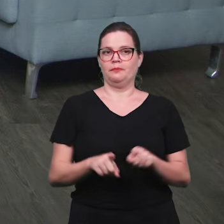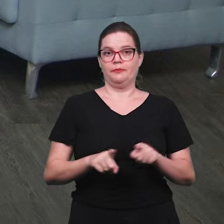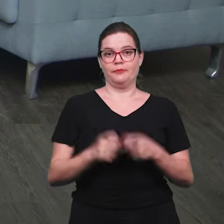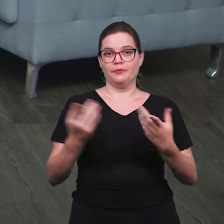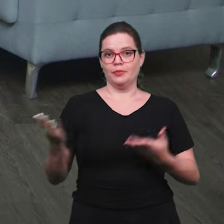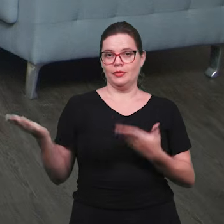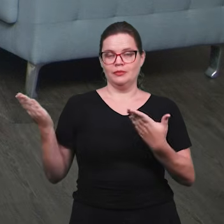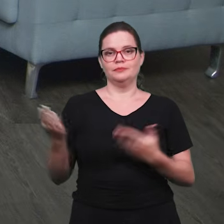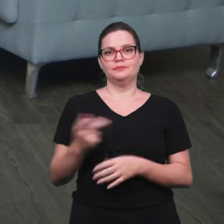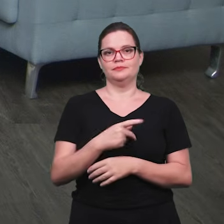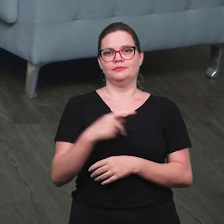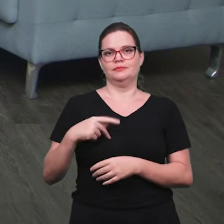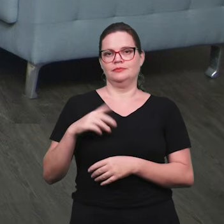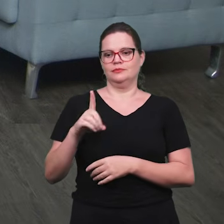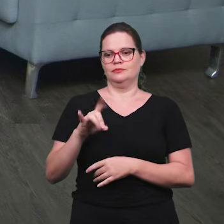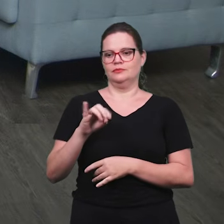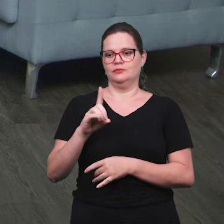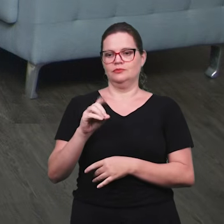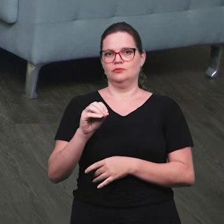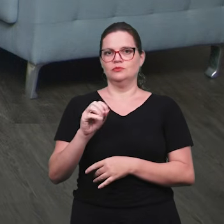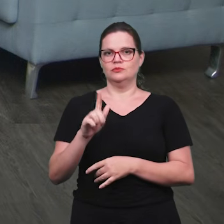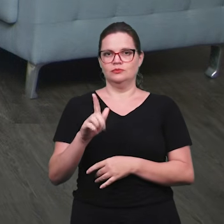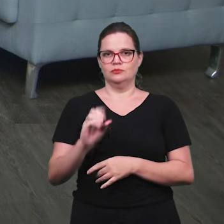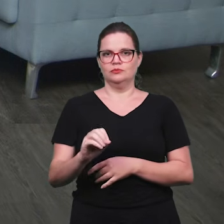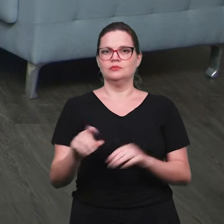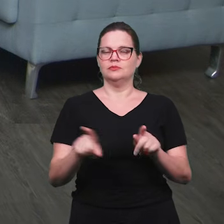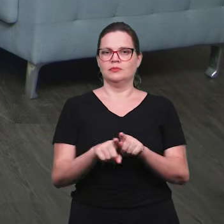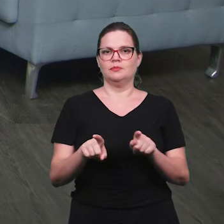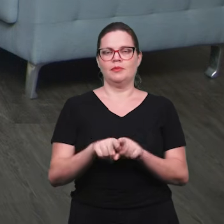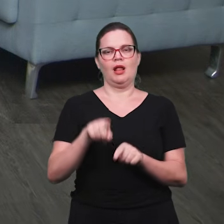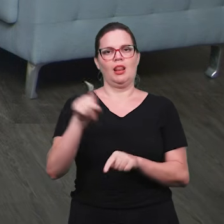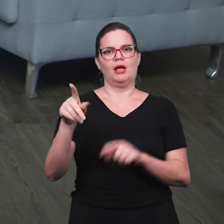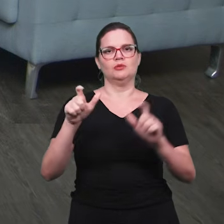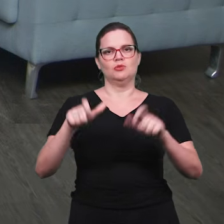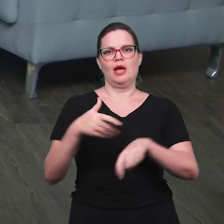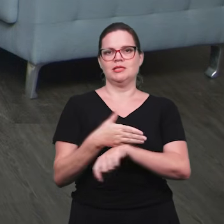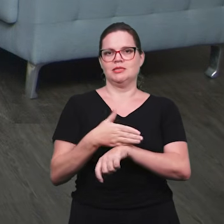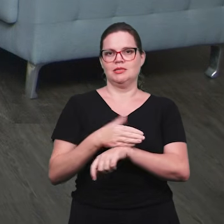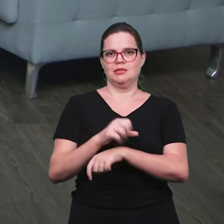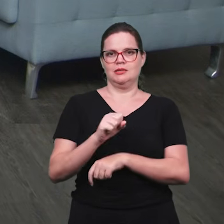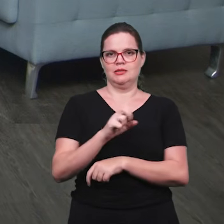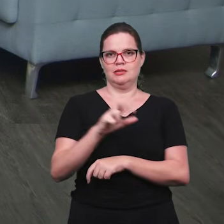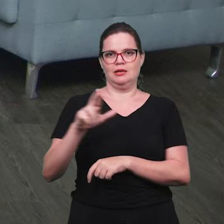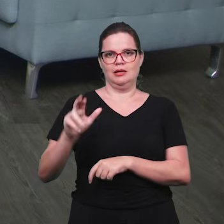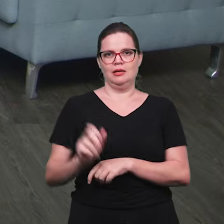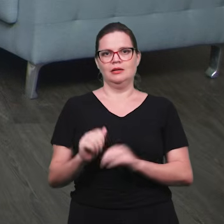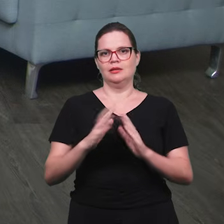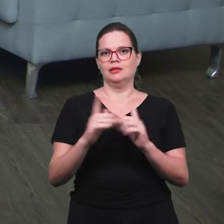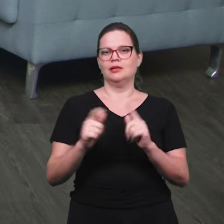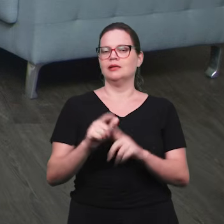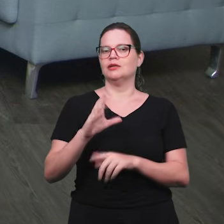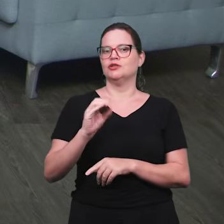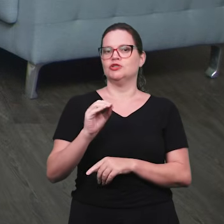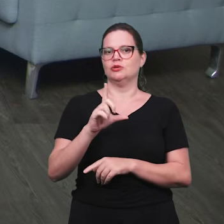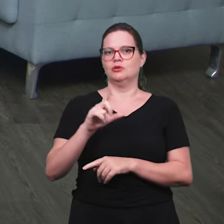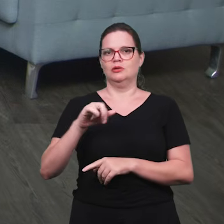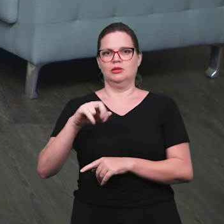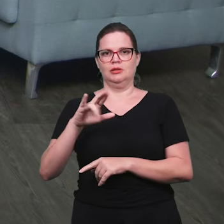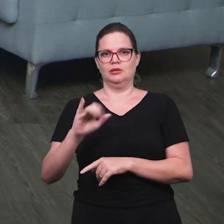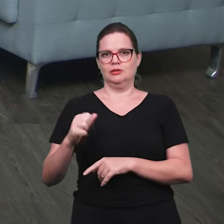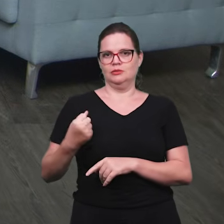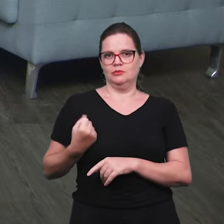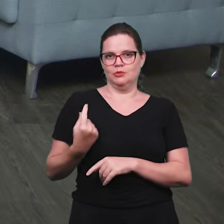Estamos aqui também com o pastor Diogo Cosme, que está pastor lá no município de Serra, na igreja de Colina de Laranjeiras